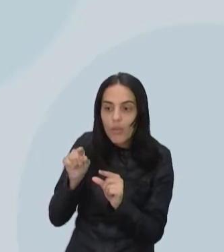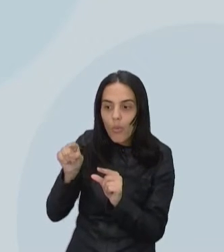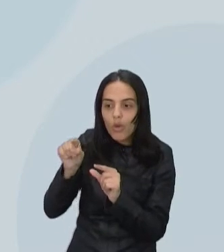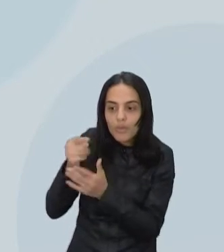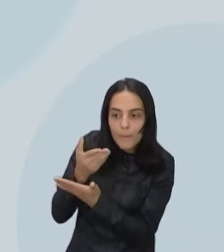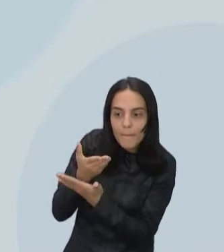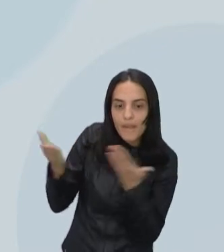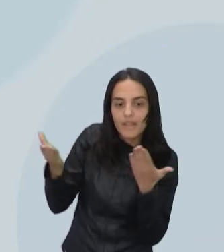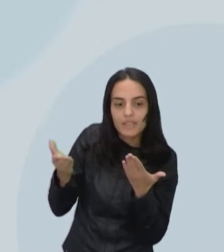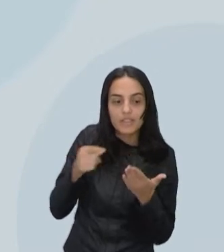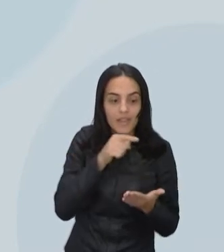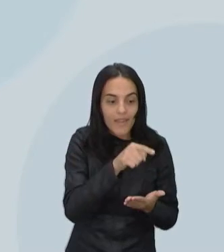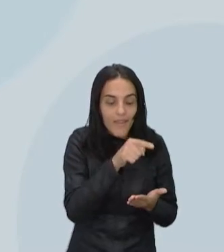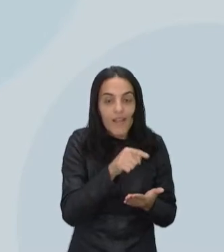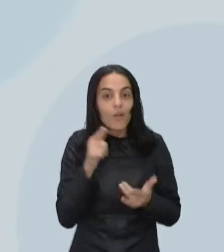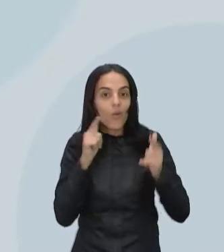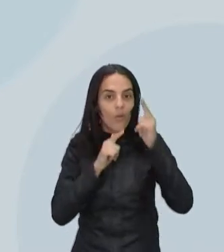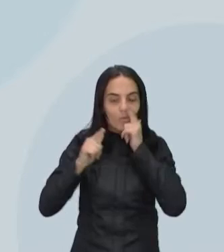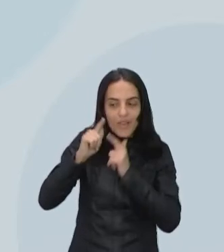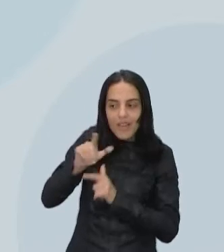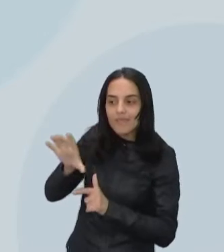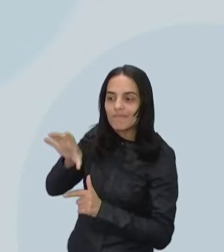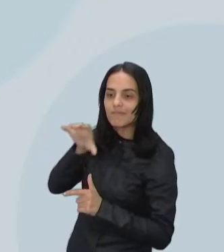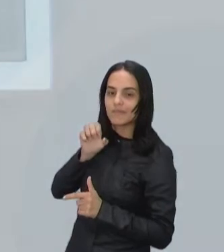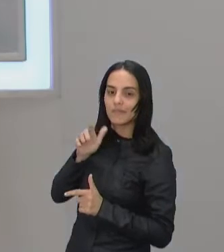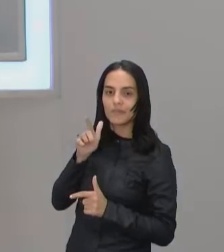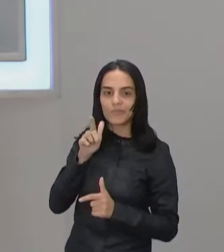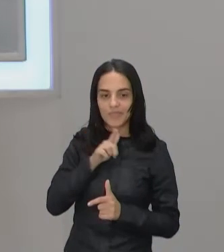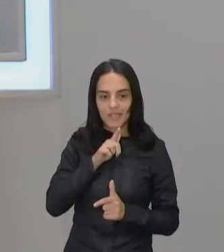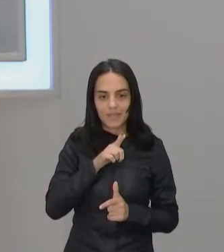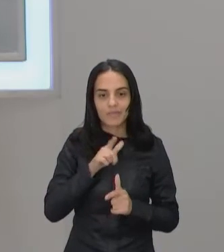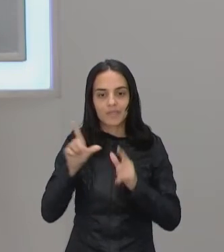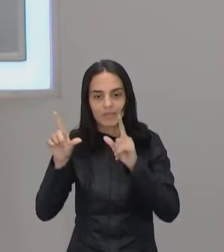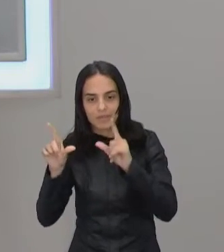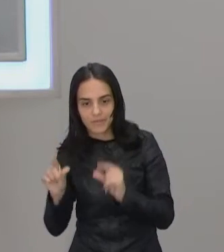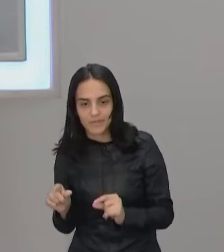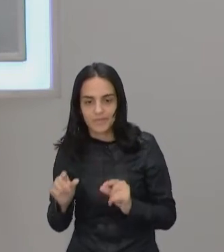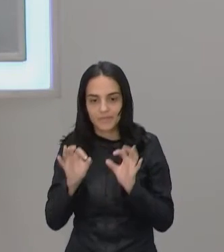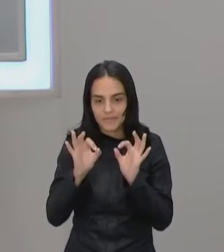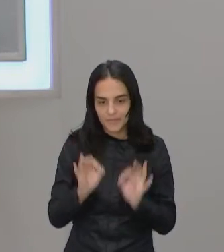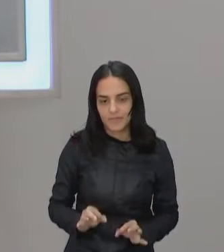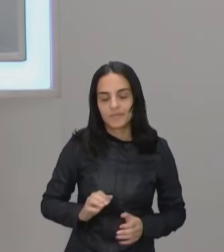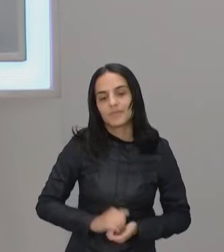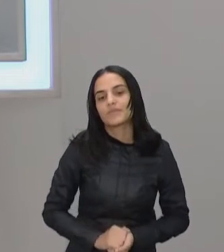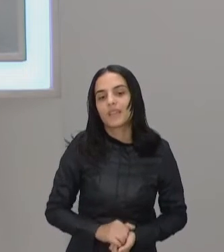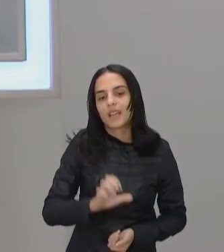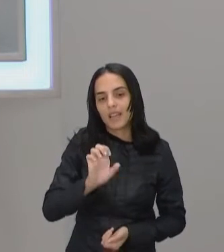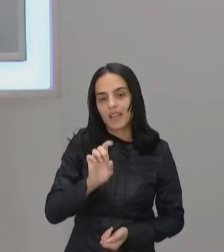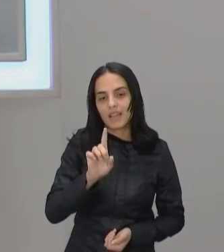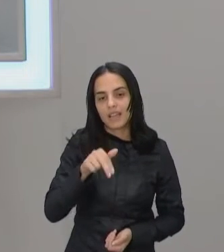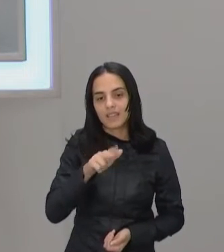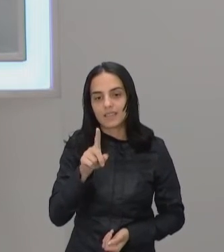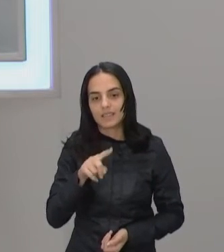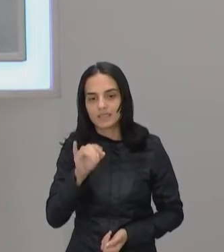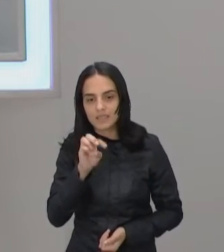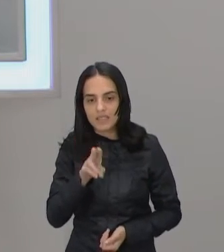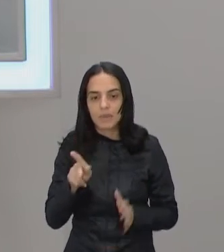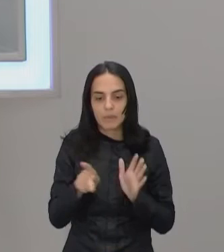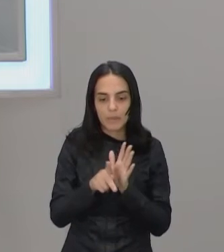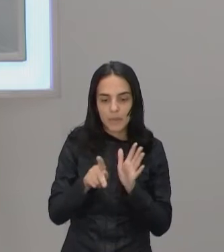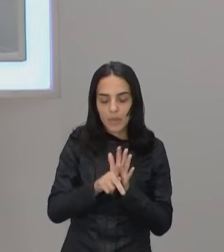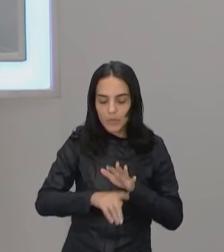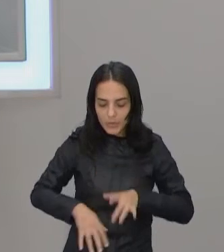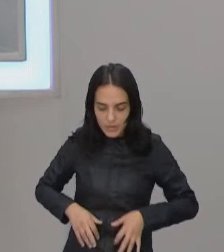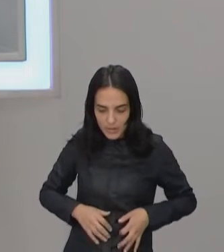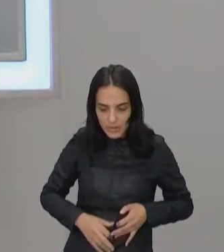está oxidando ganha aquele elétron perdido pela redução, certo? E a enzima age desse jeito no organismo. E